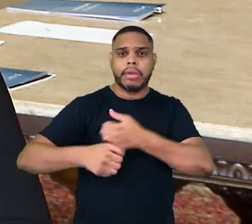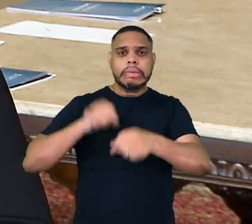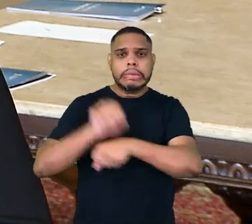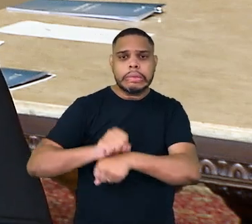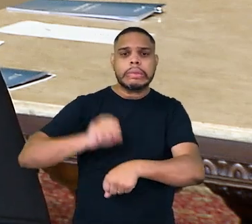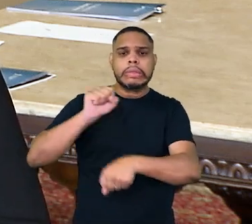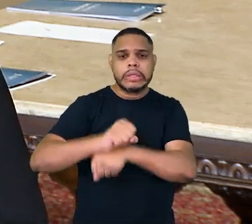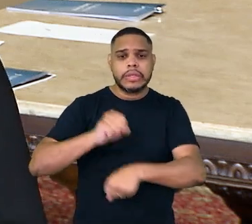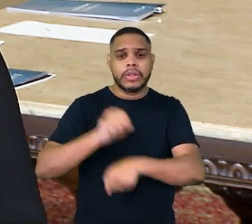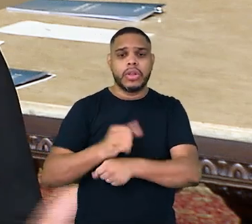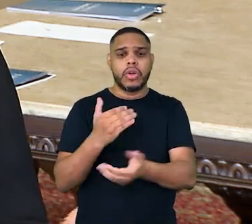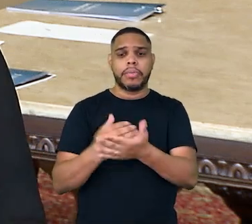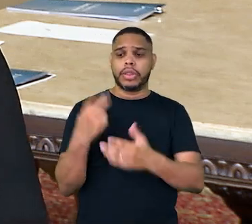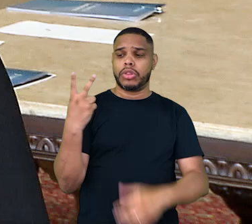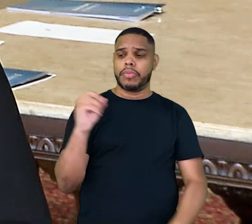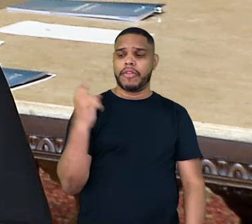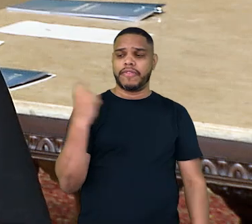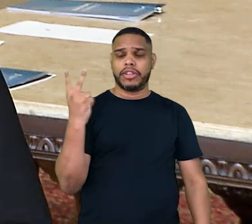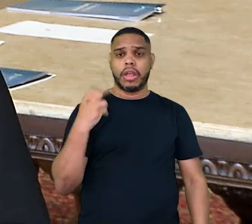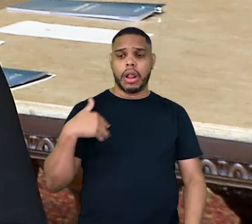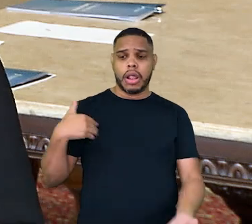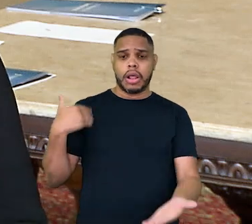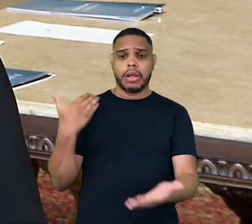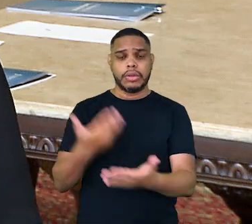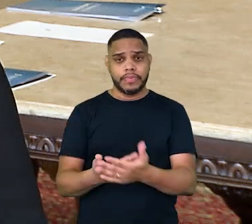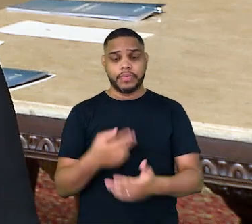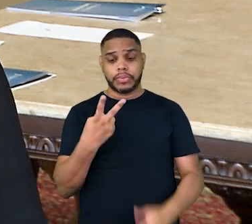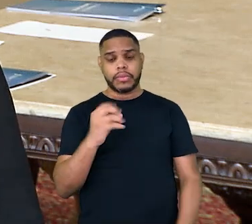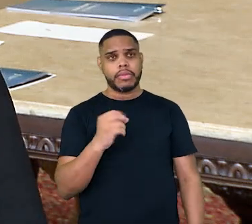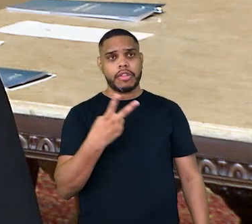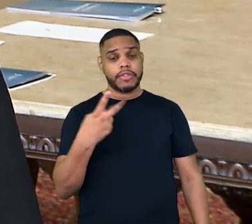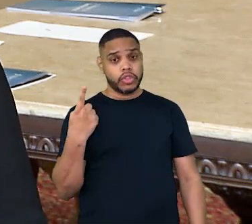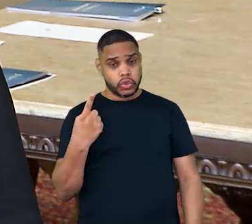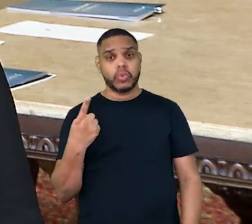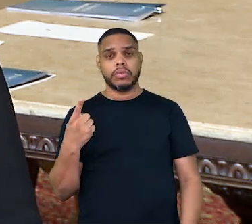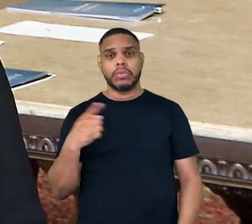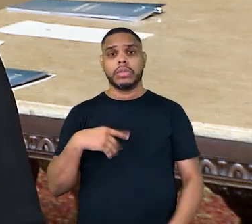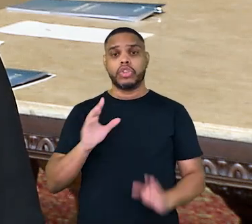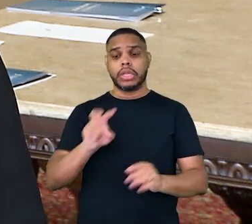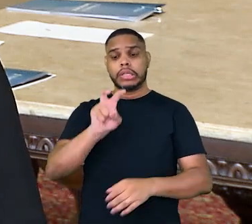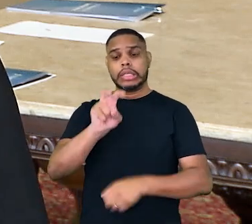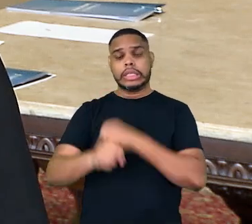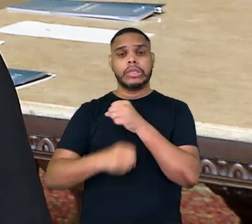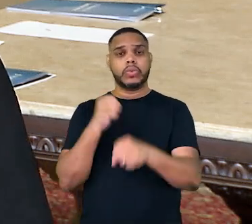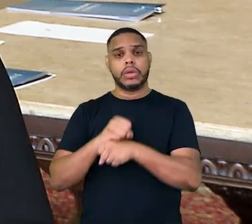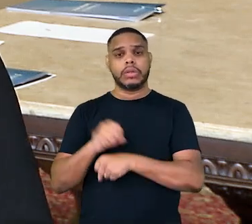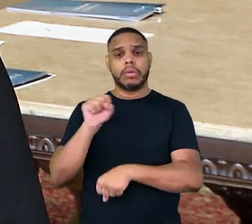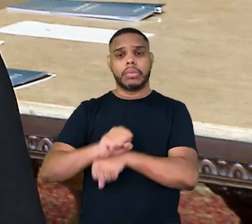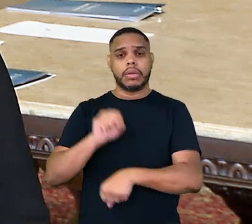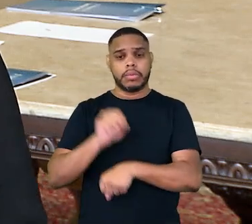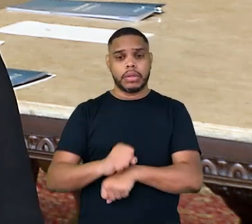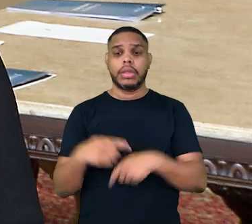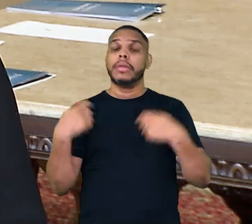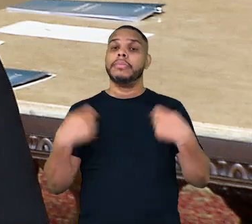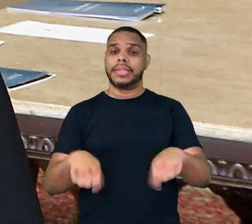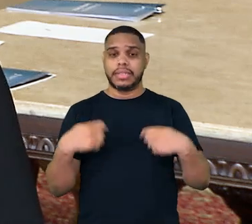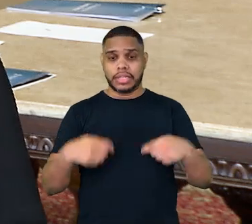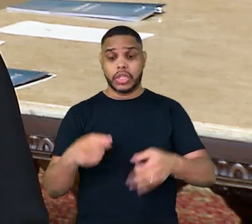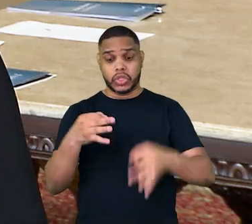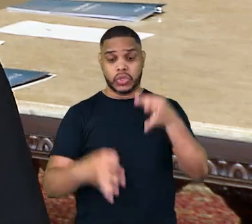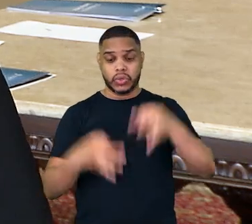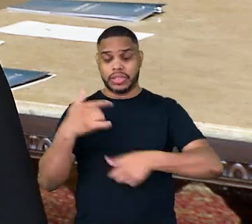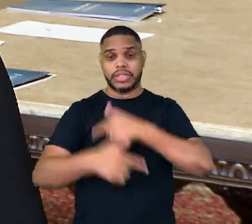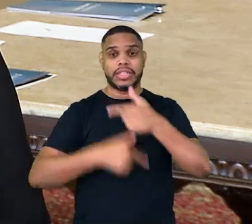Justiça desde 2022, 2021, na verdade. Então, ou seja, são 5 anos. E precisou